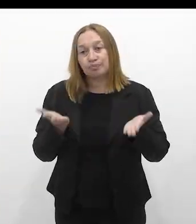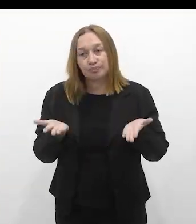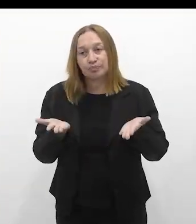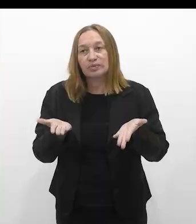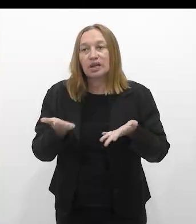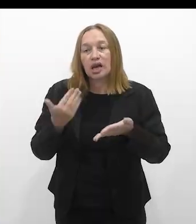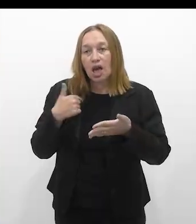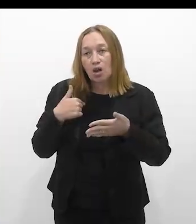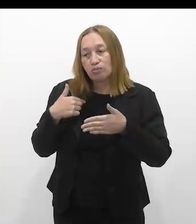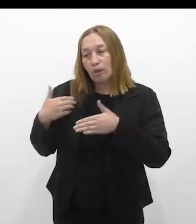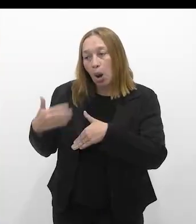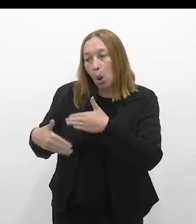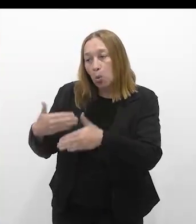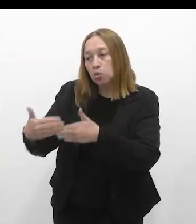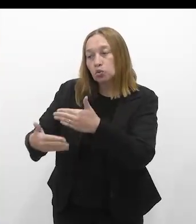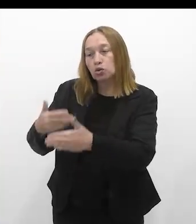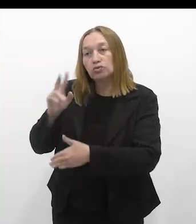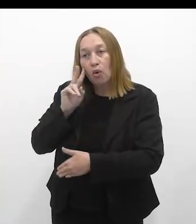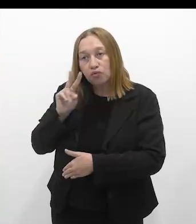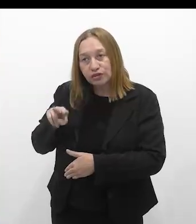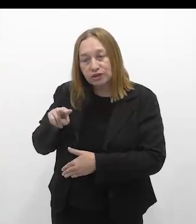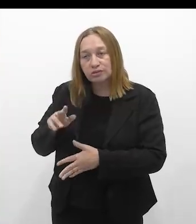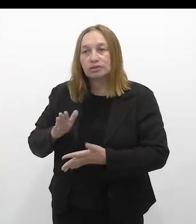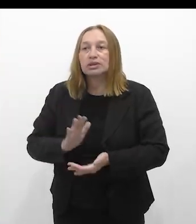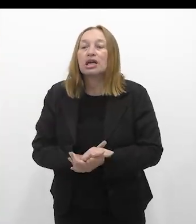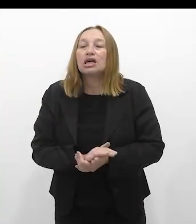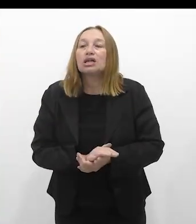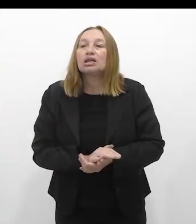E eu vi isso ao longo dos anos.